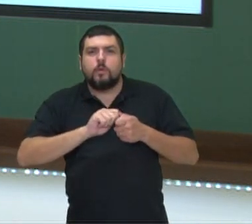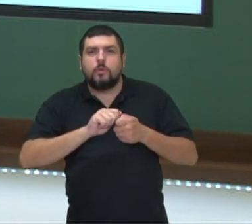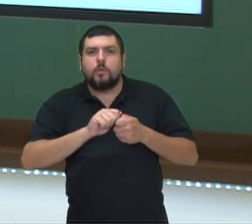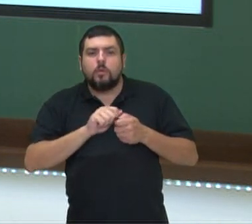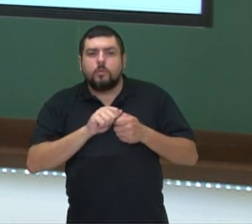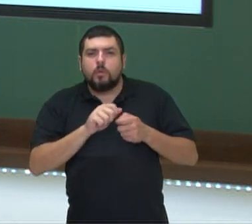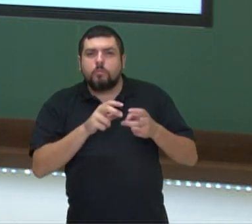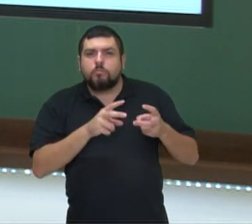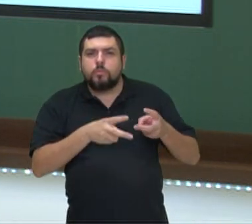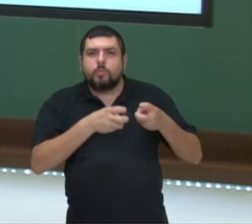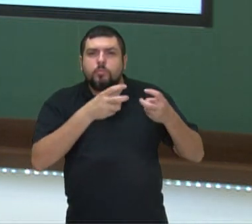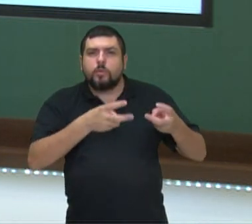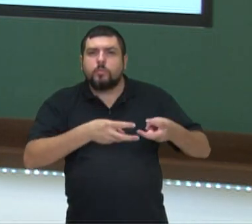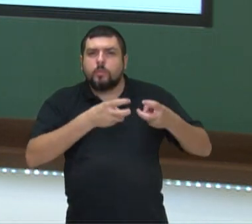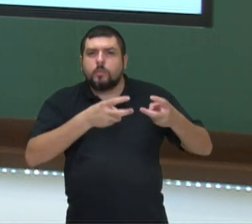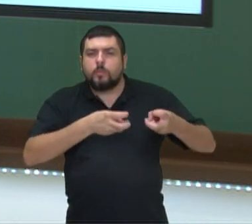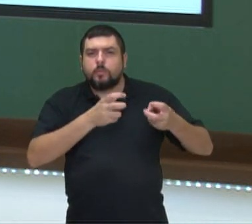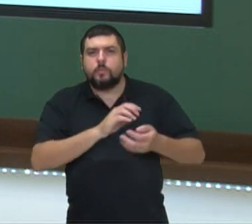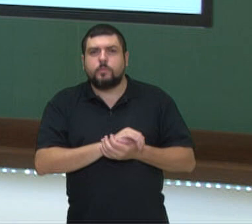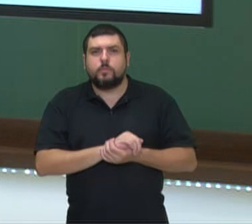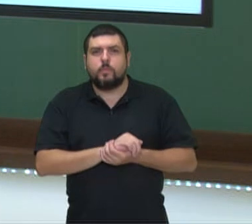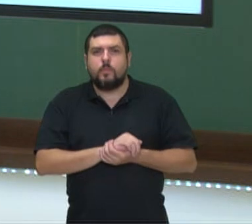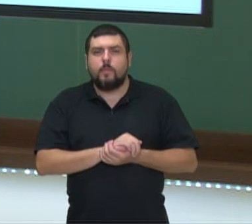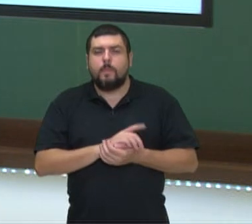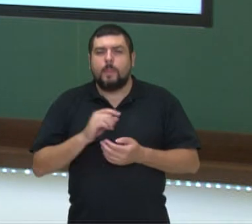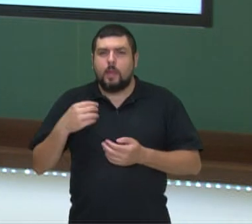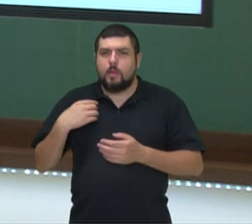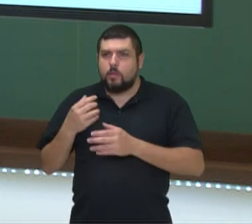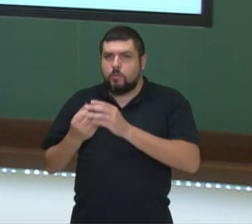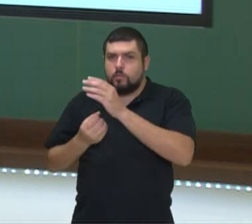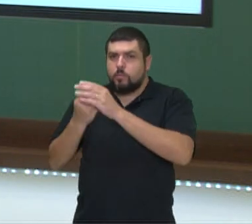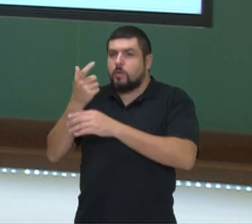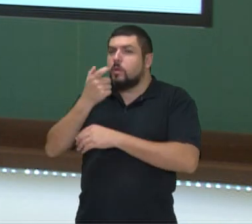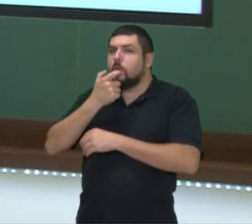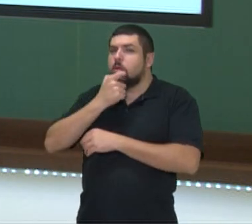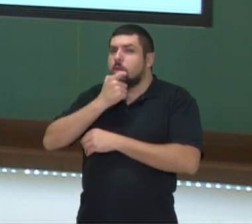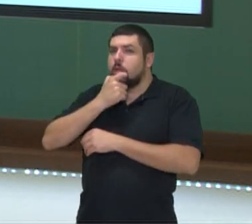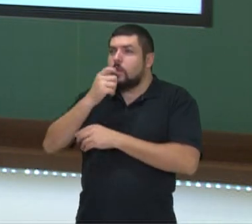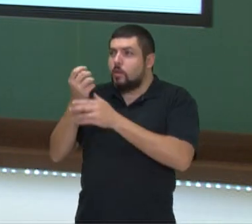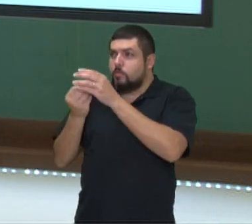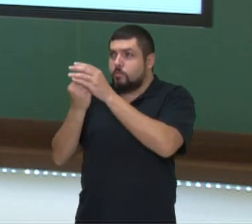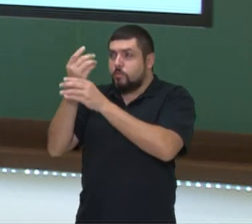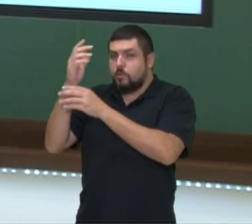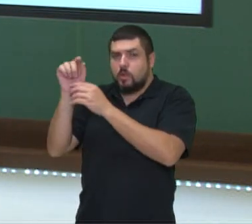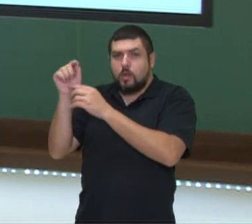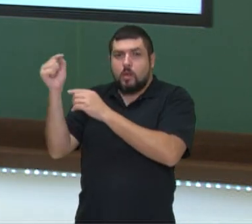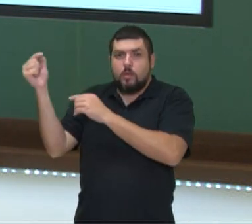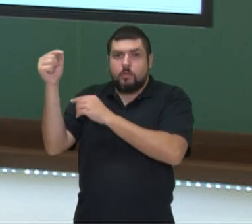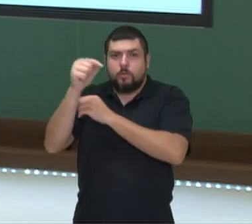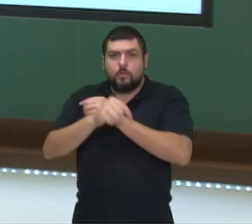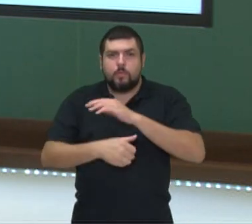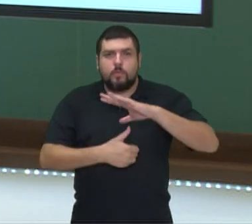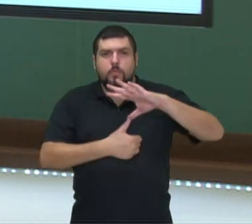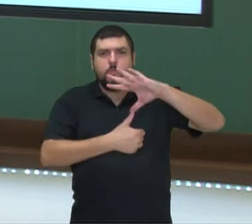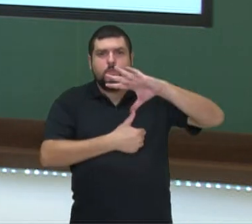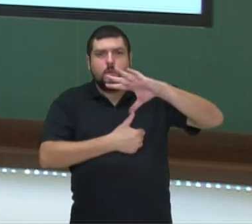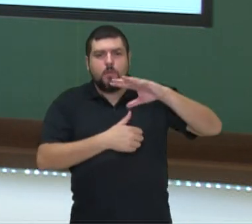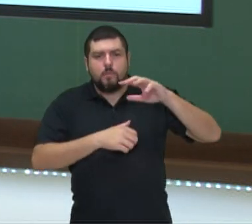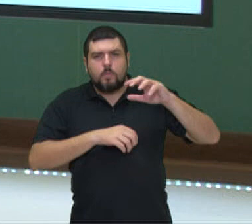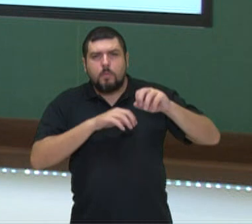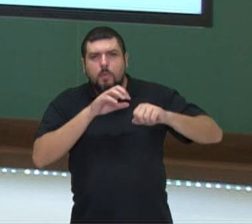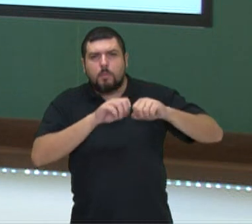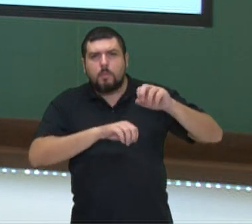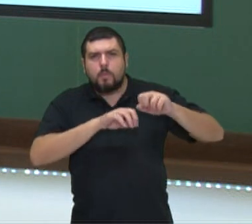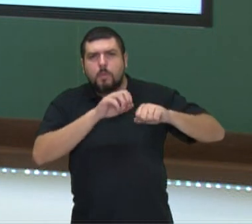criada essa companhia para explorar esse Novo Mundo, gerar riquezas para a monarquia, trazer os colonizadores